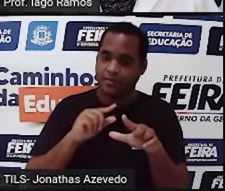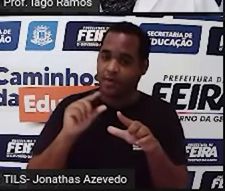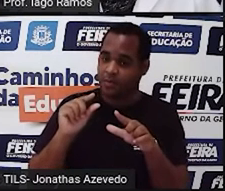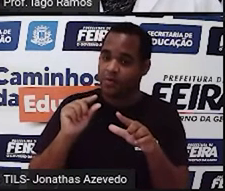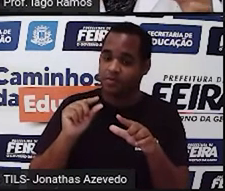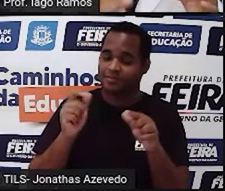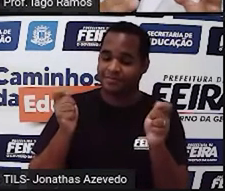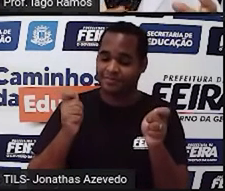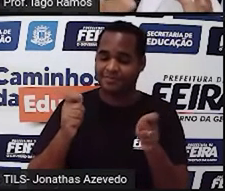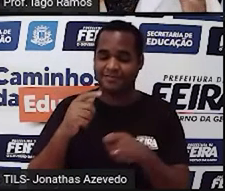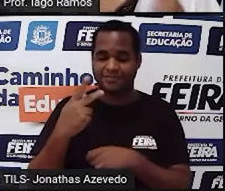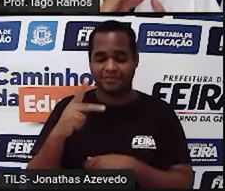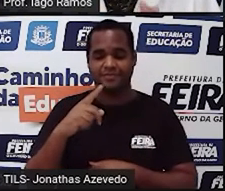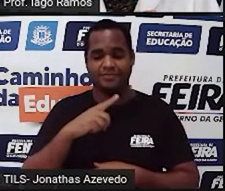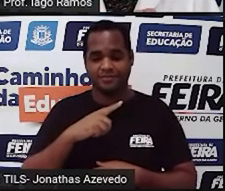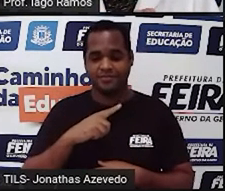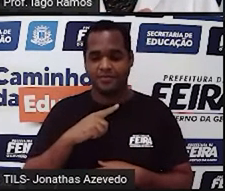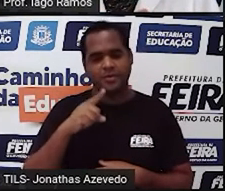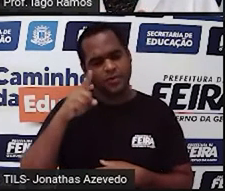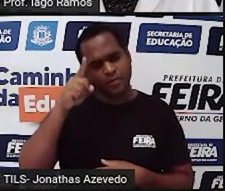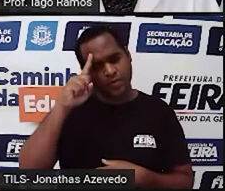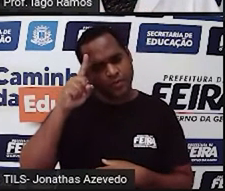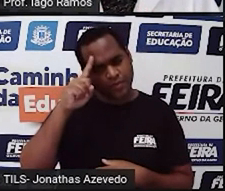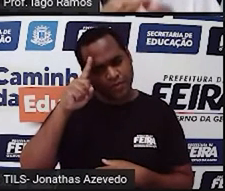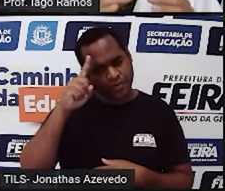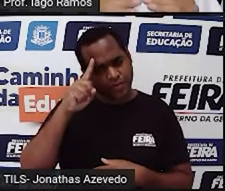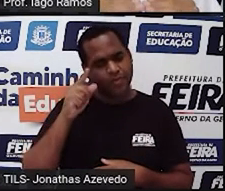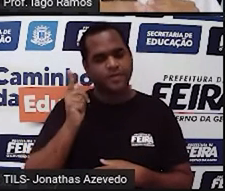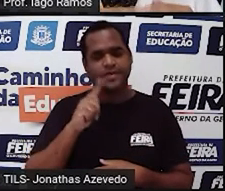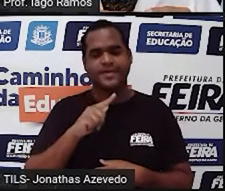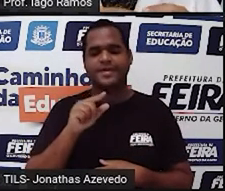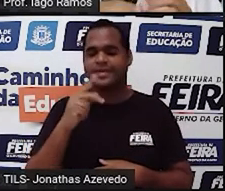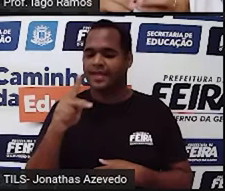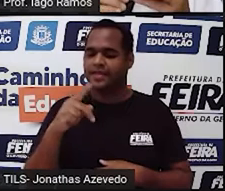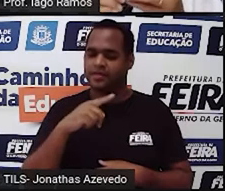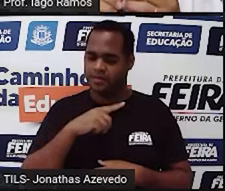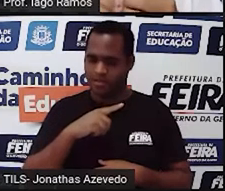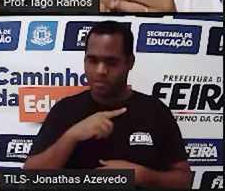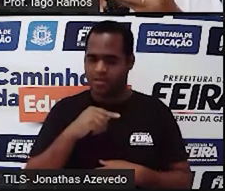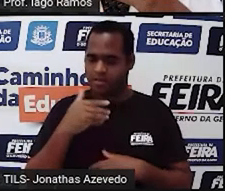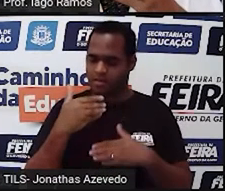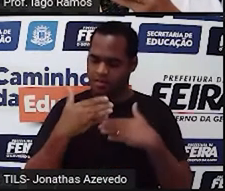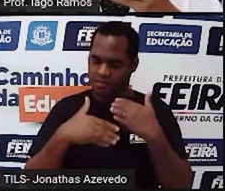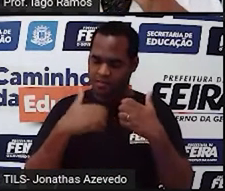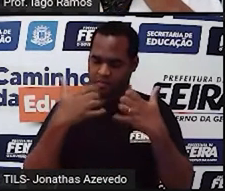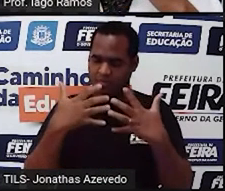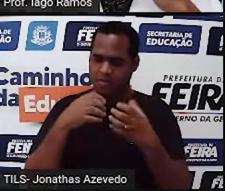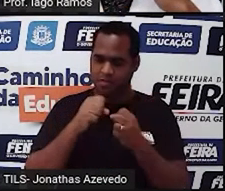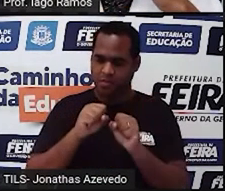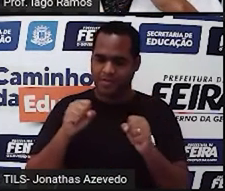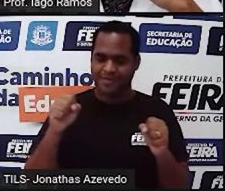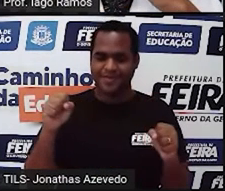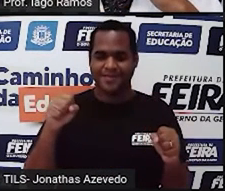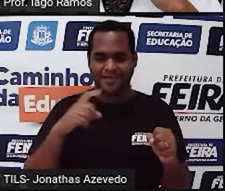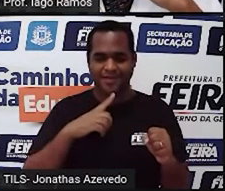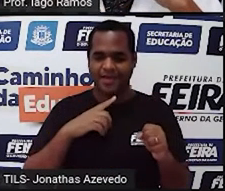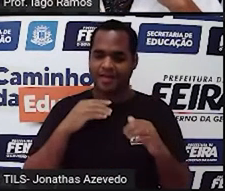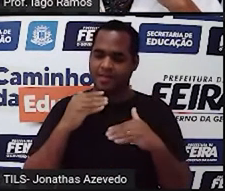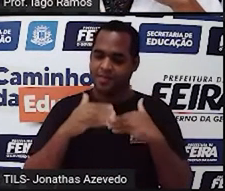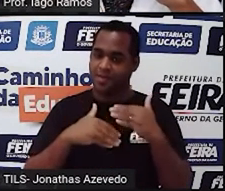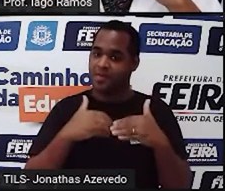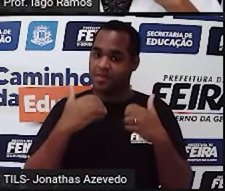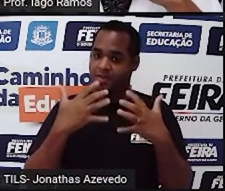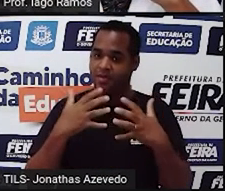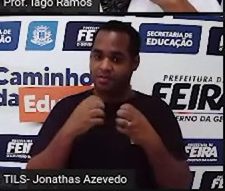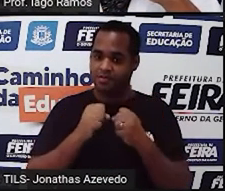dessa poção e cada dia que você dava essa poção para ela ela ia ficando maior ela ia aumentando